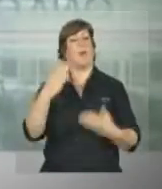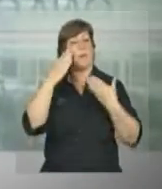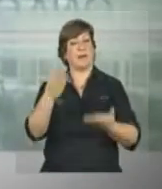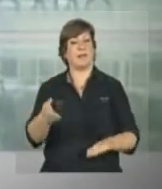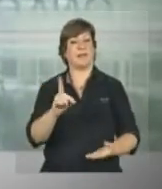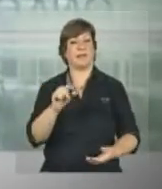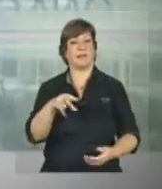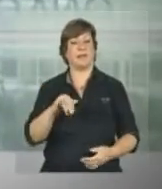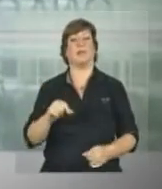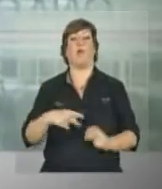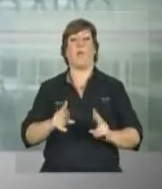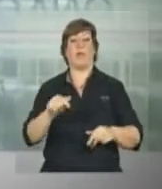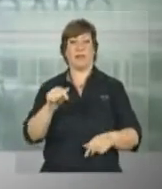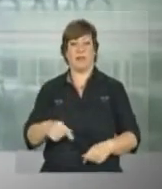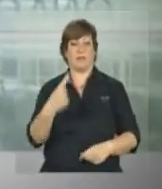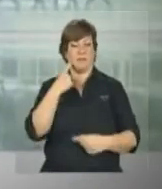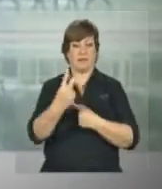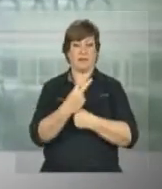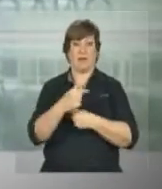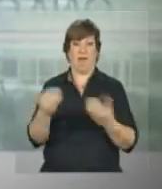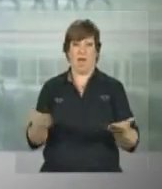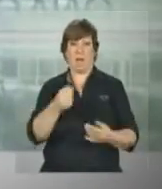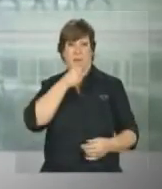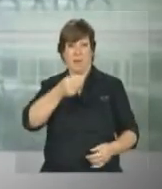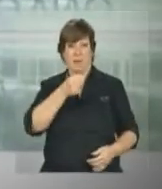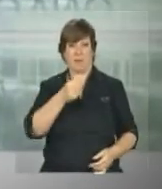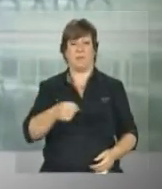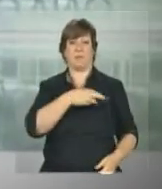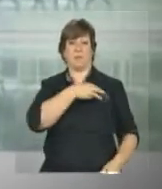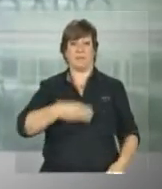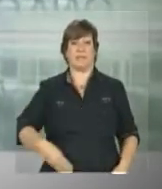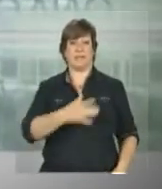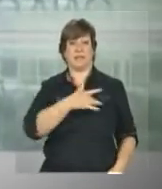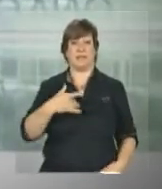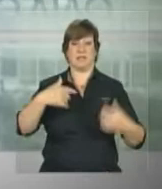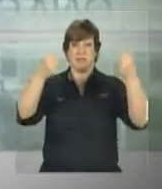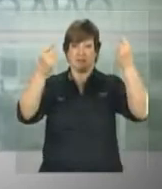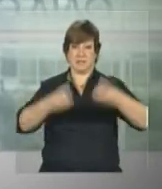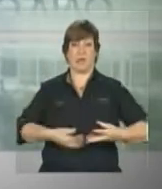Obrigada, Daniela. Continue acompanhando agora a entrevista do ministro da Saúde,